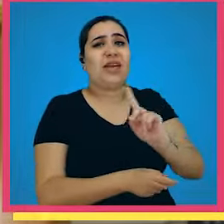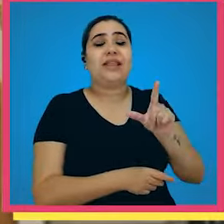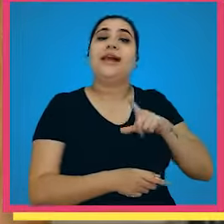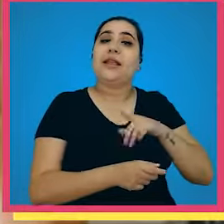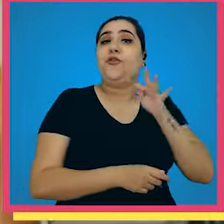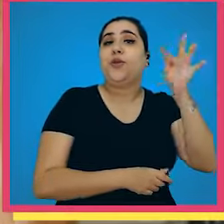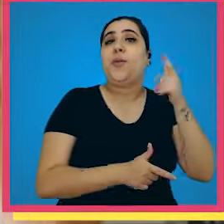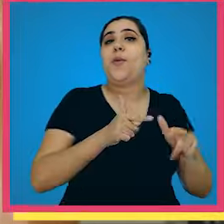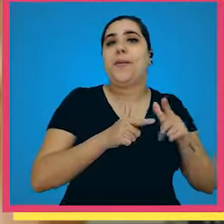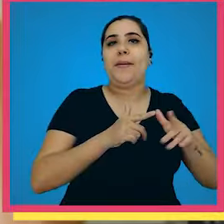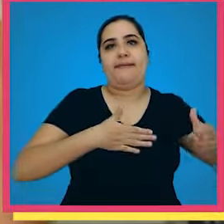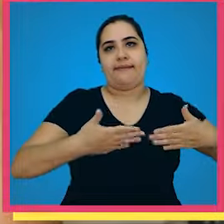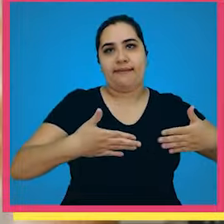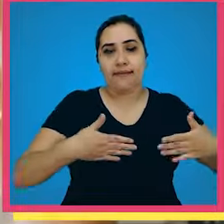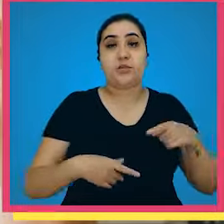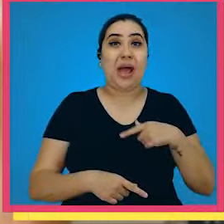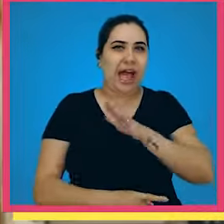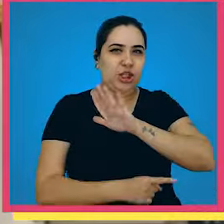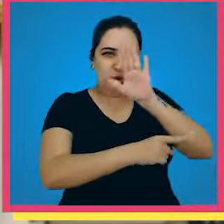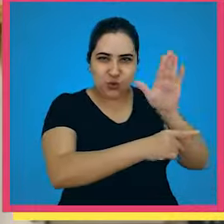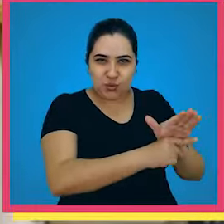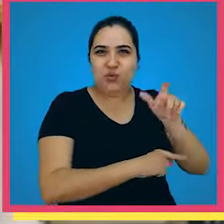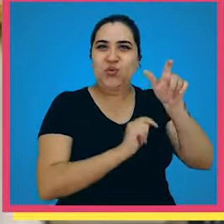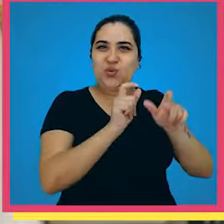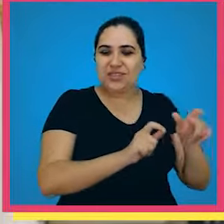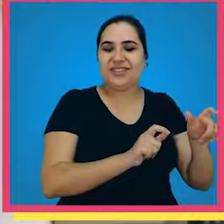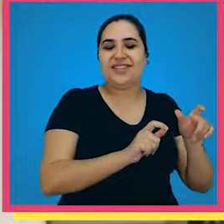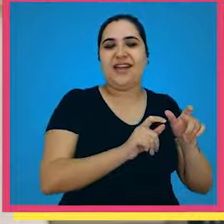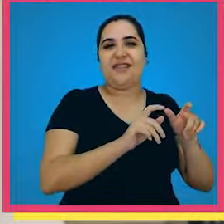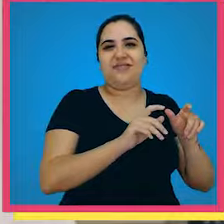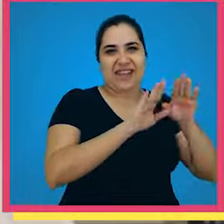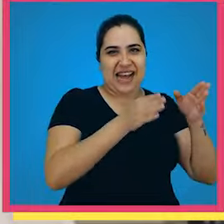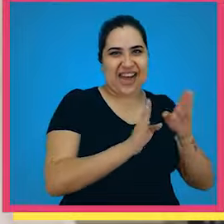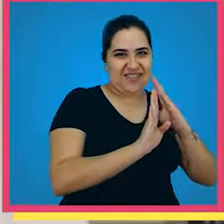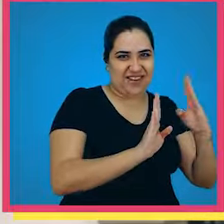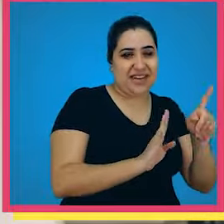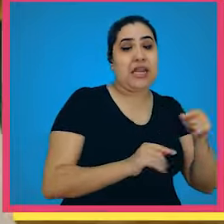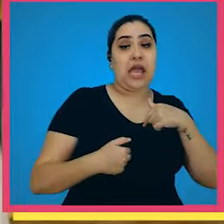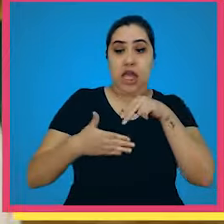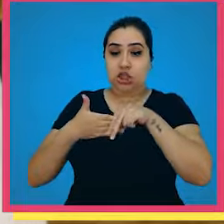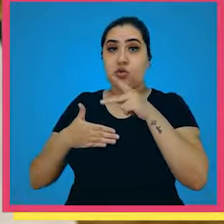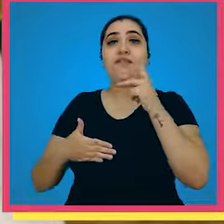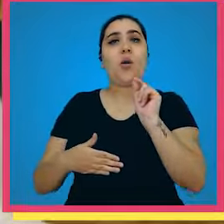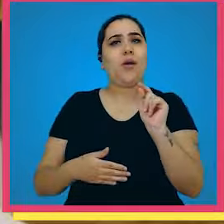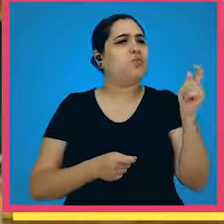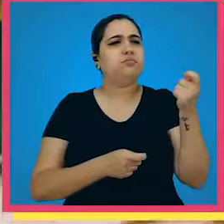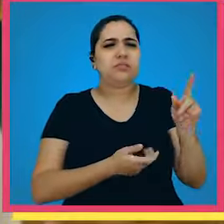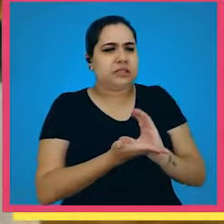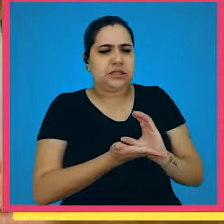ficar eventualmente com problemas de caixa. Então, para ajudar elas, as editoras fazem assim: olha, você não